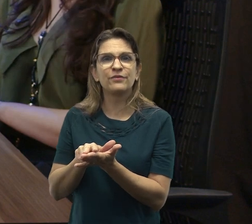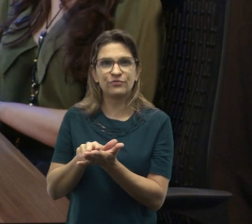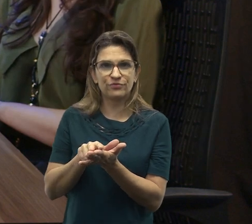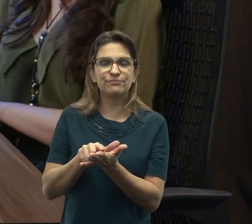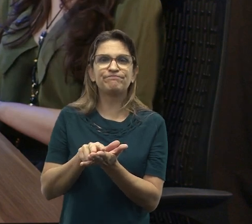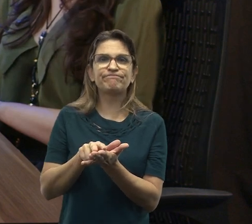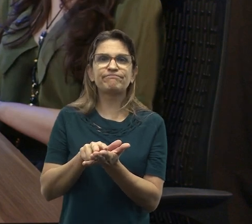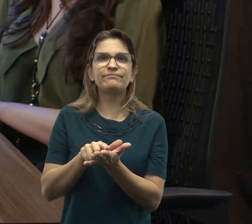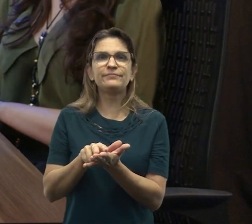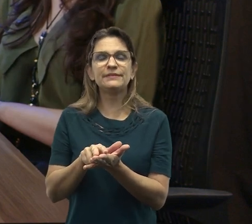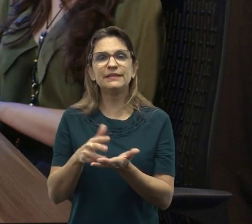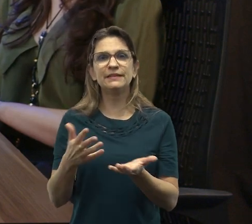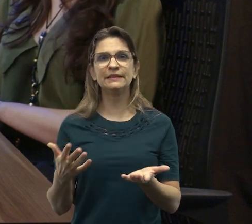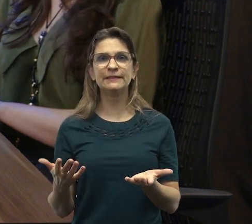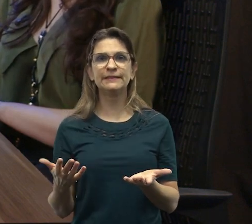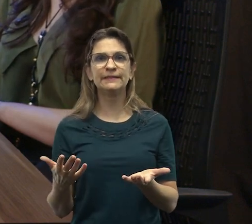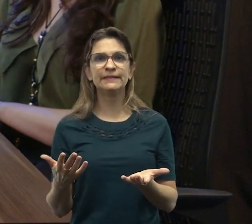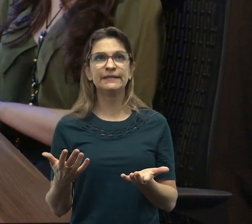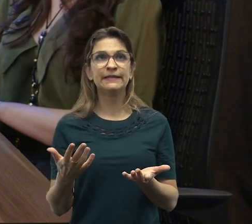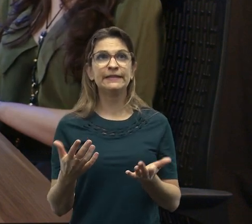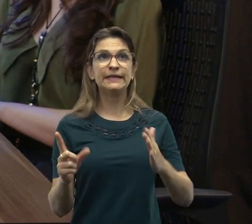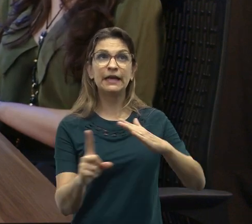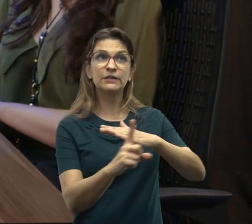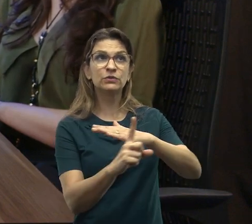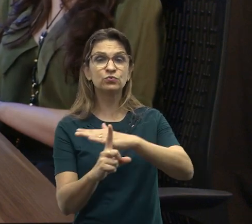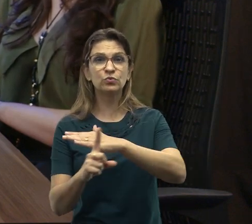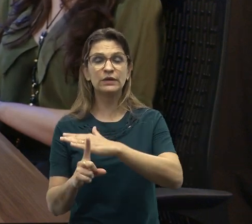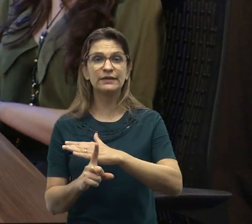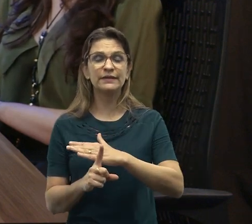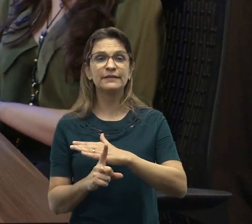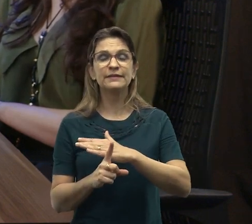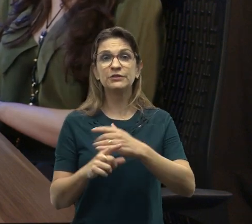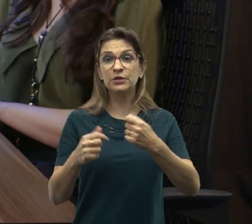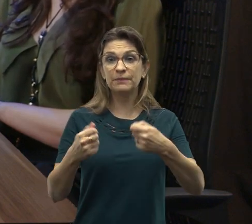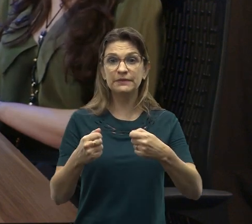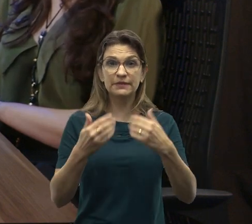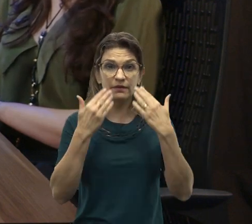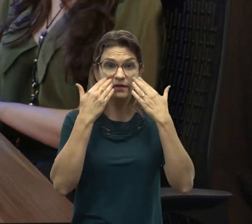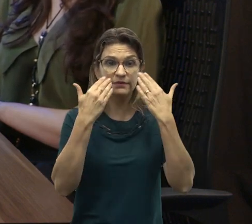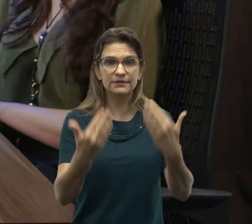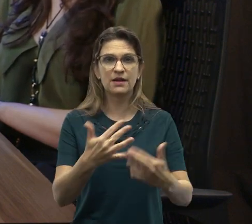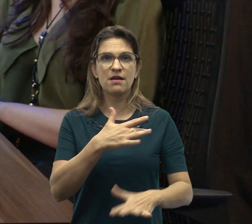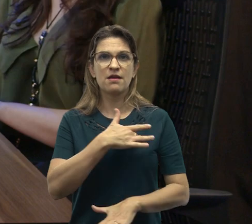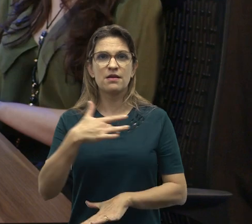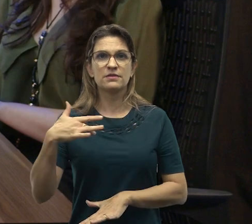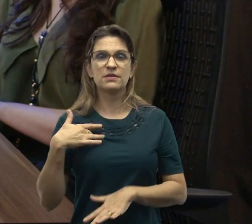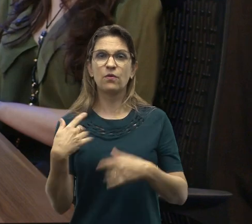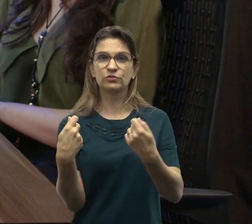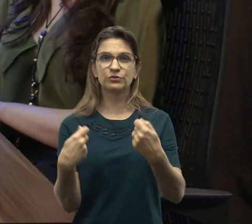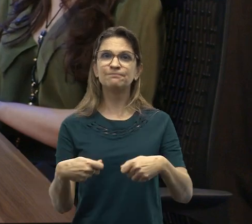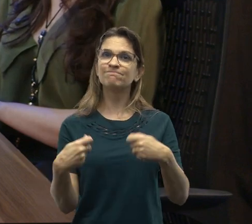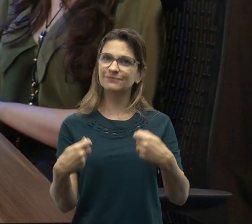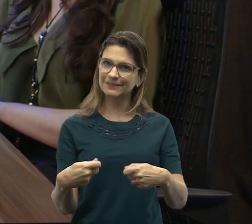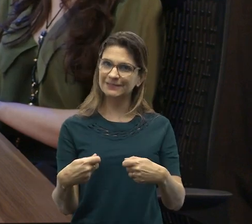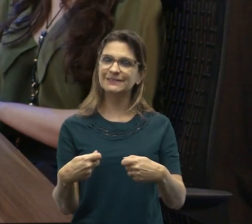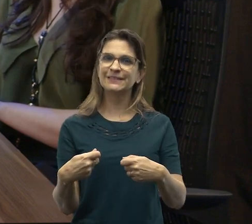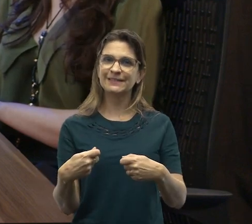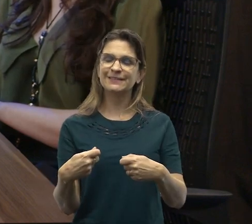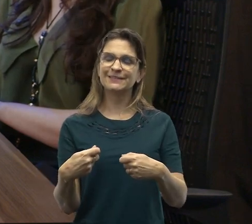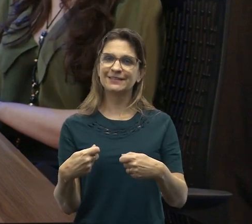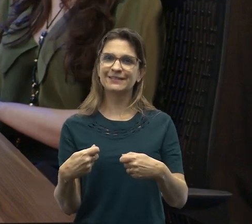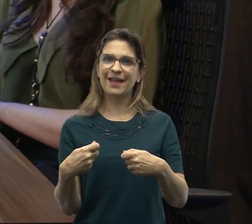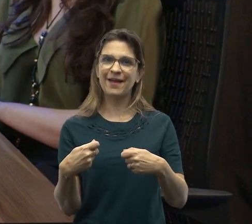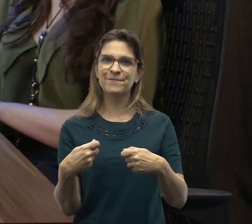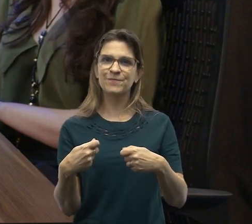de atendimento. Então, a saúde de Campo Grande também precisa de um olhar especial para o que a gente